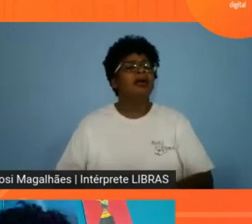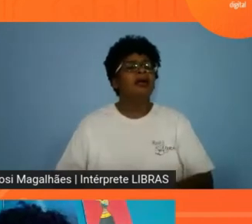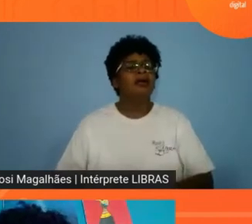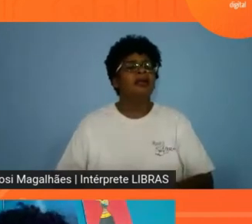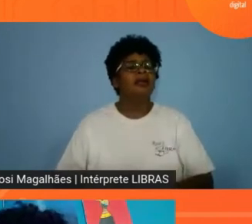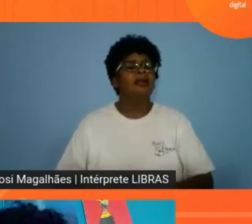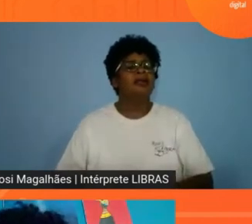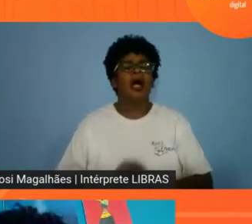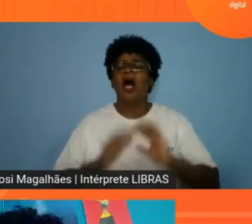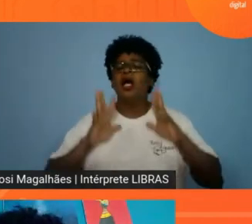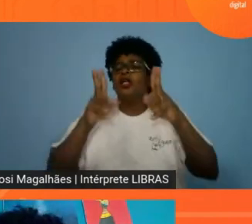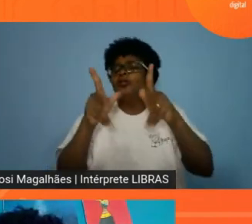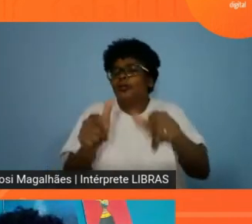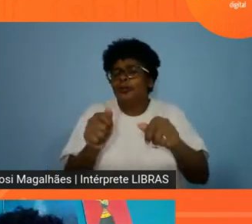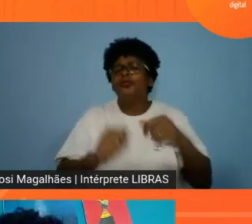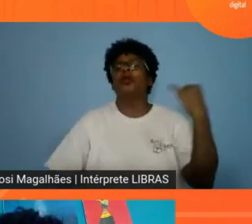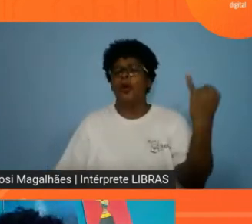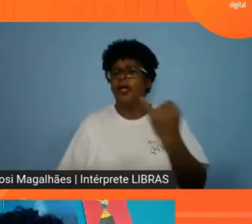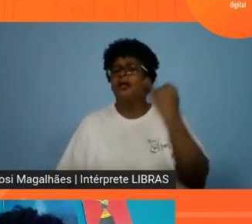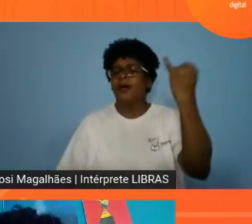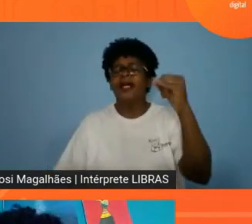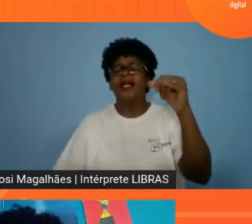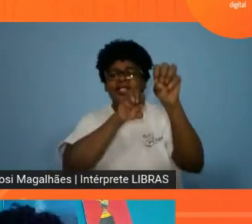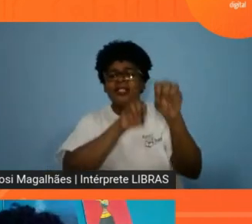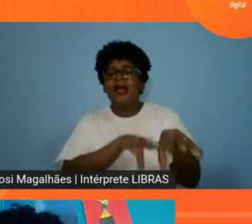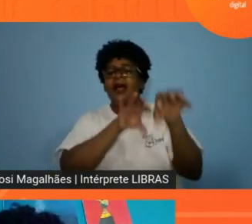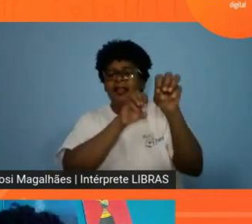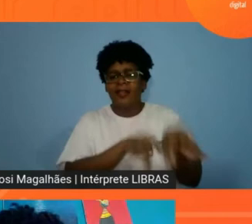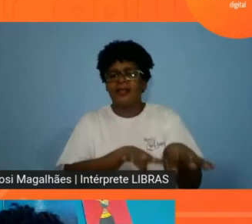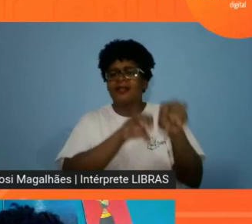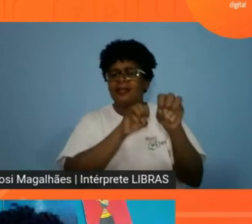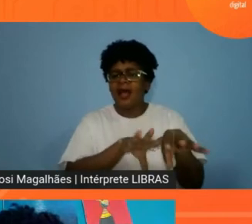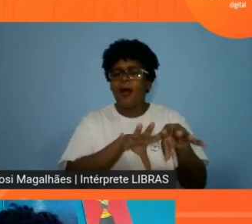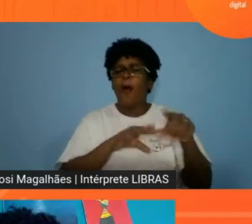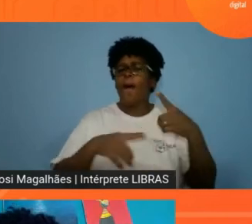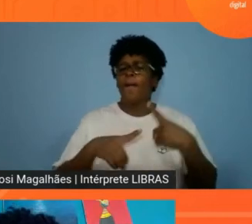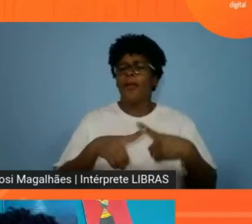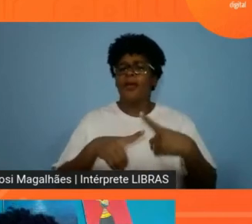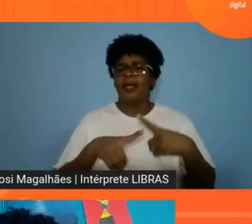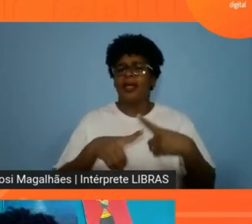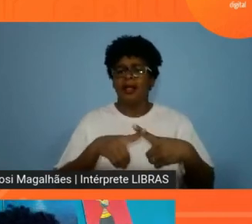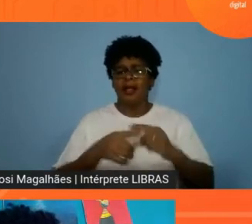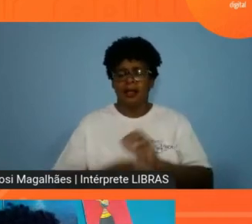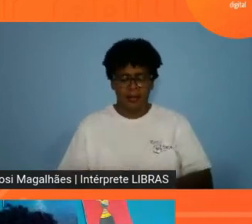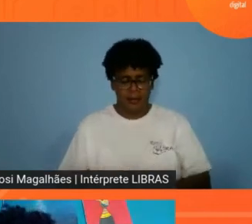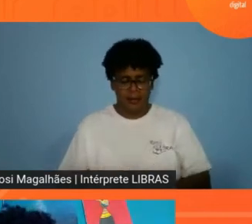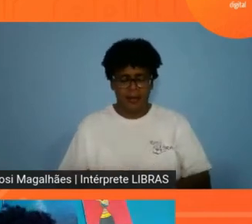E tudo isso é envolto da educação, né? Porque